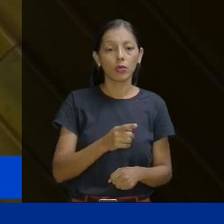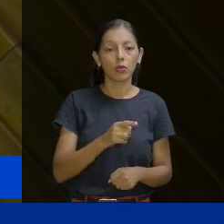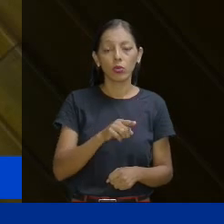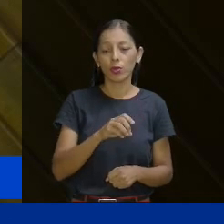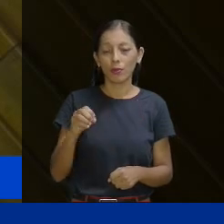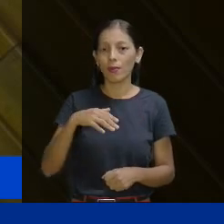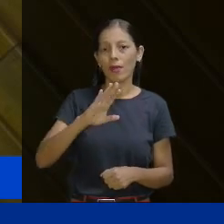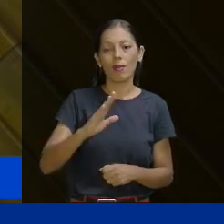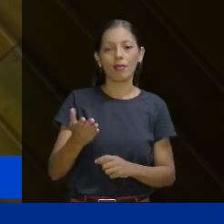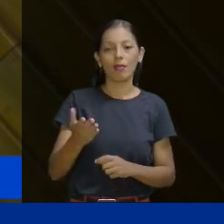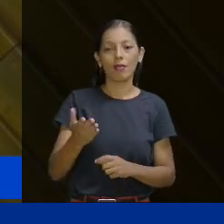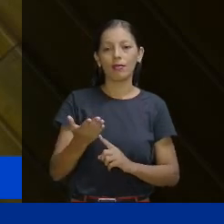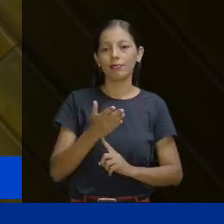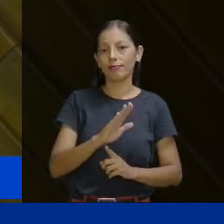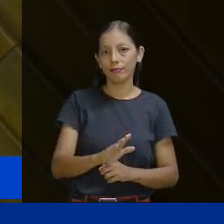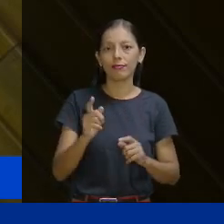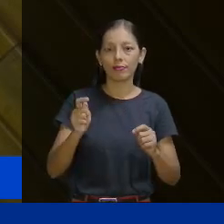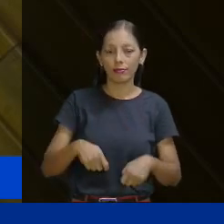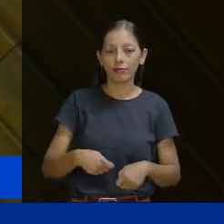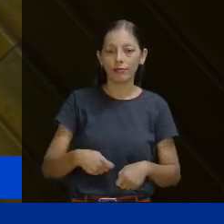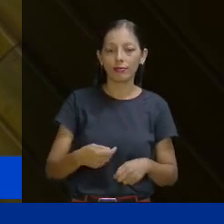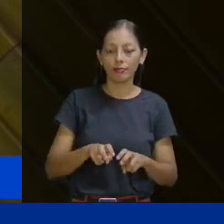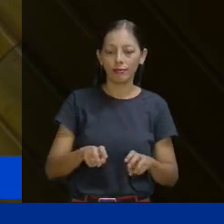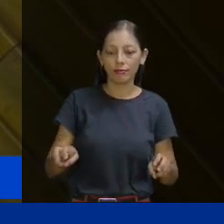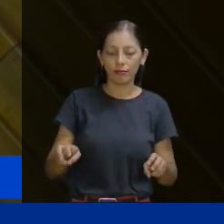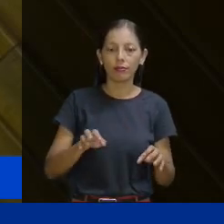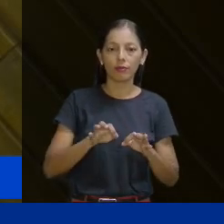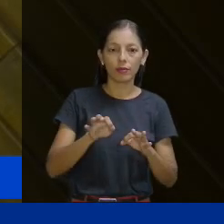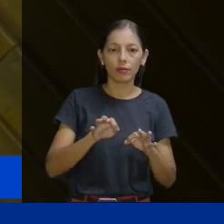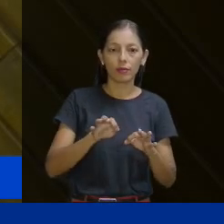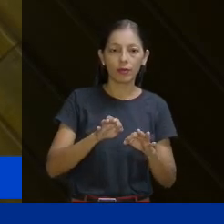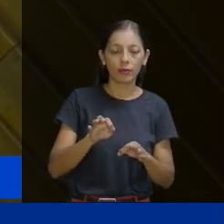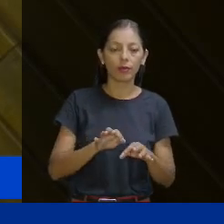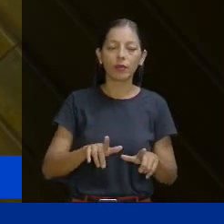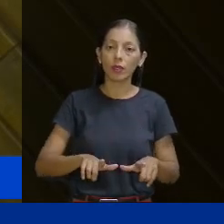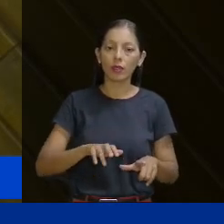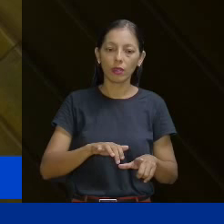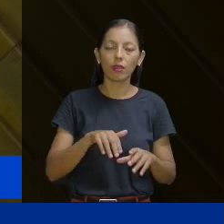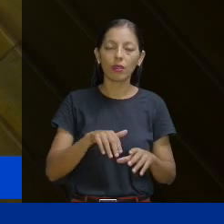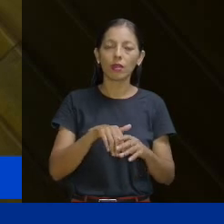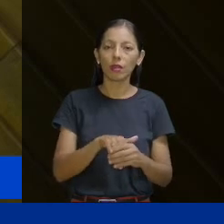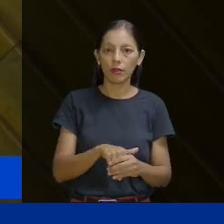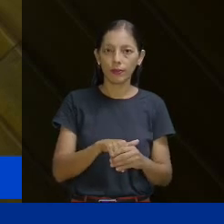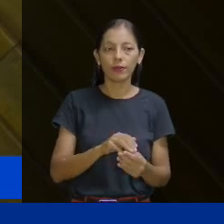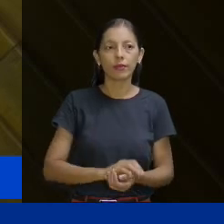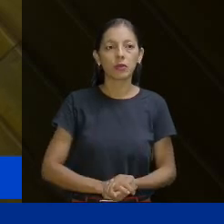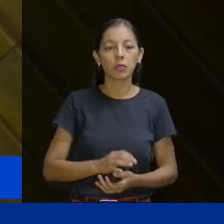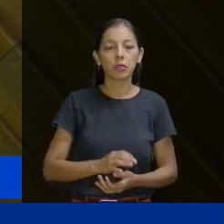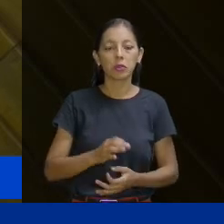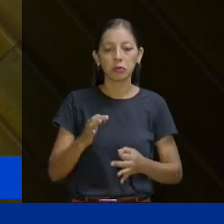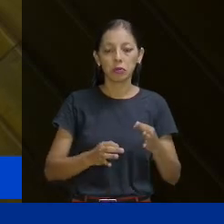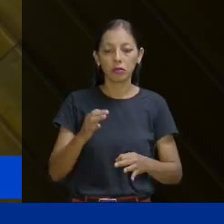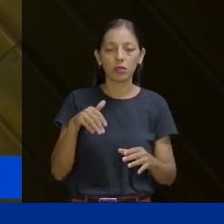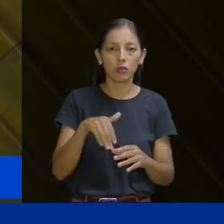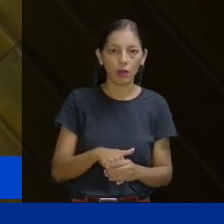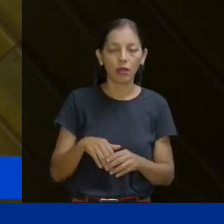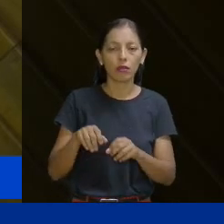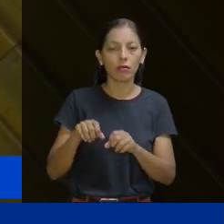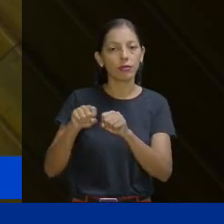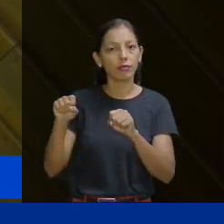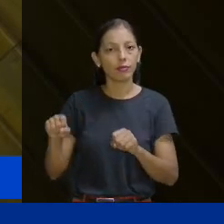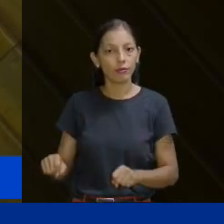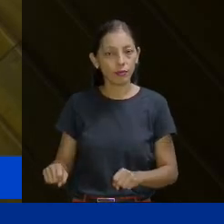para que a eleição ocorra, né? Os juízes eleitorais, os servidores,